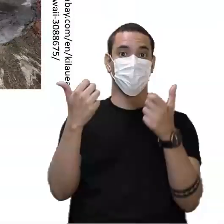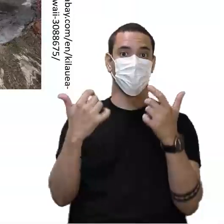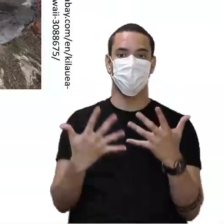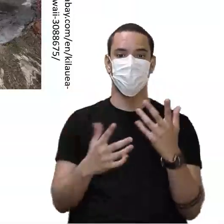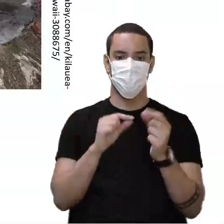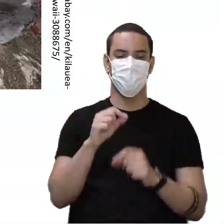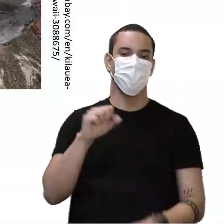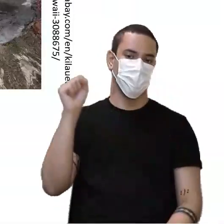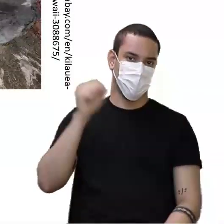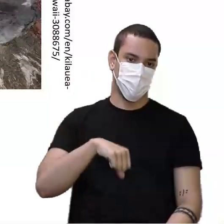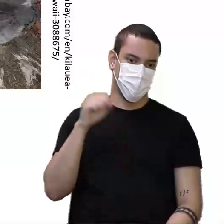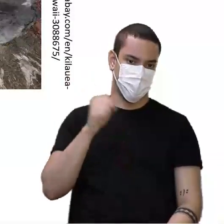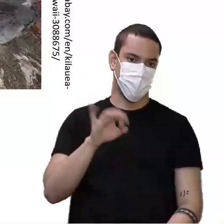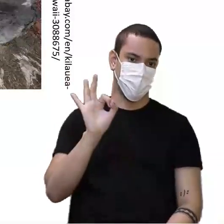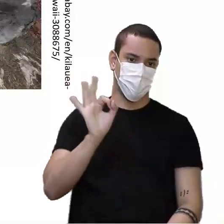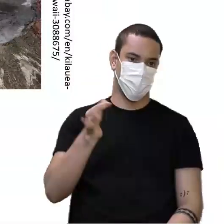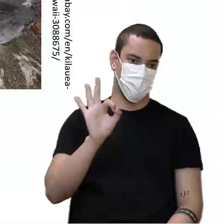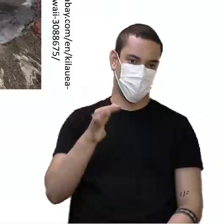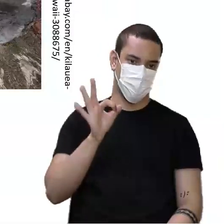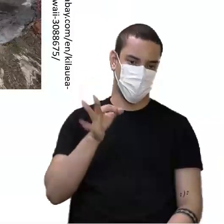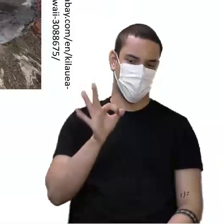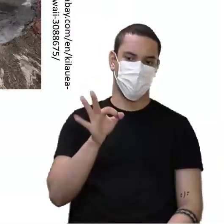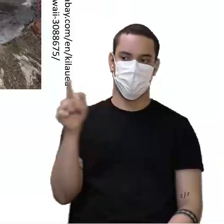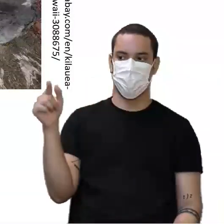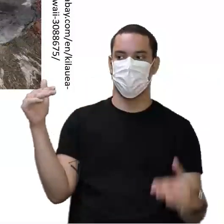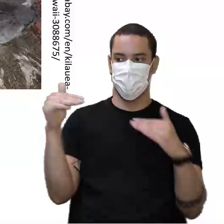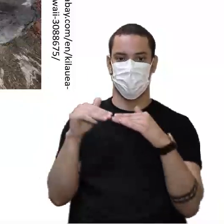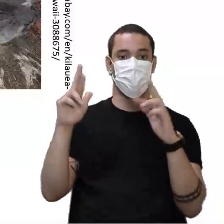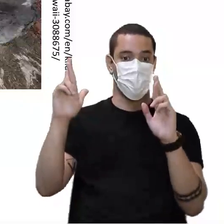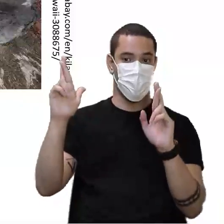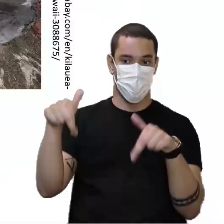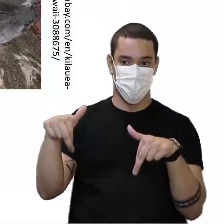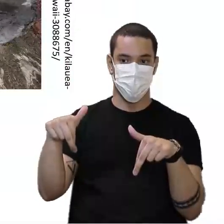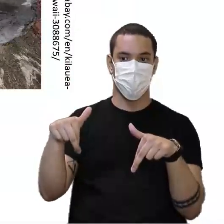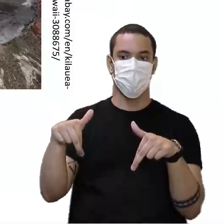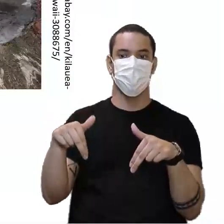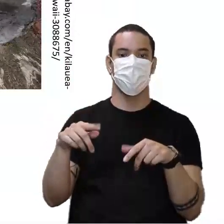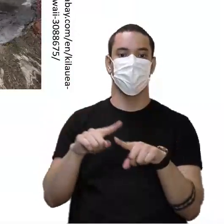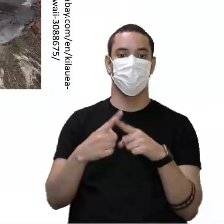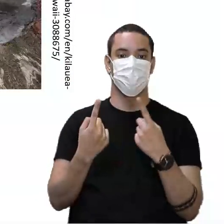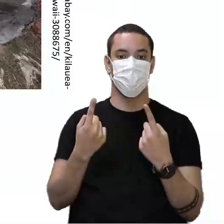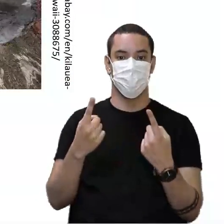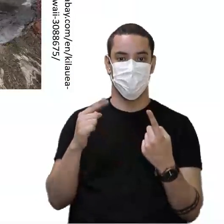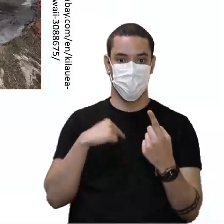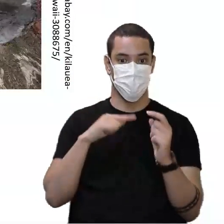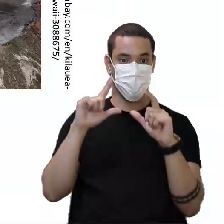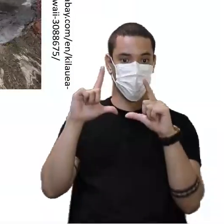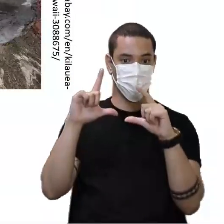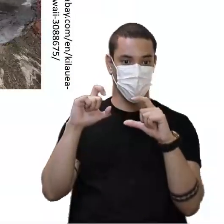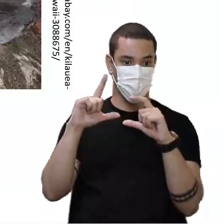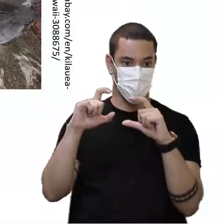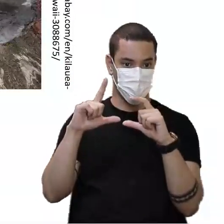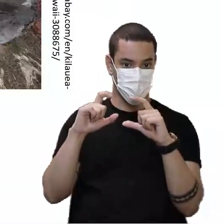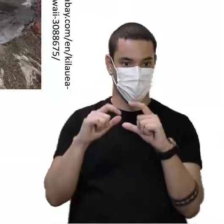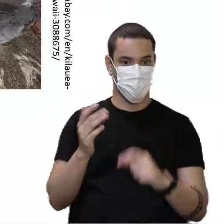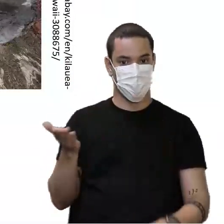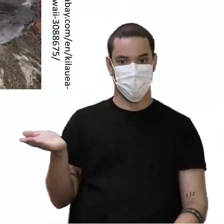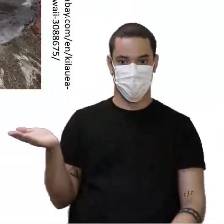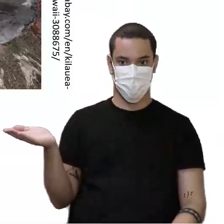seguinte: sim, that's right. Sim, exatamente. Está correto. Aqui está uma foto. Here's a